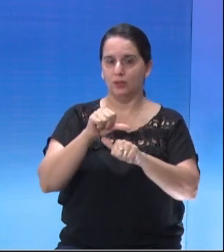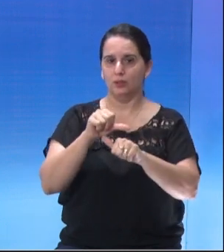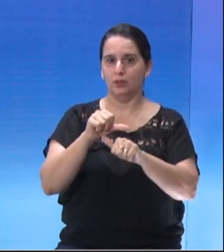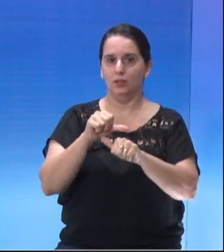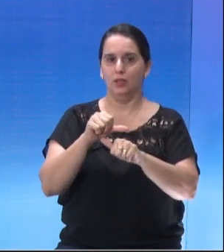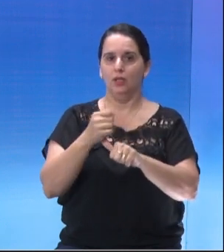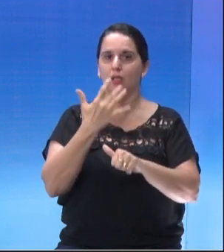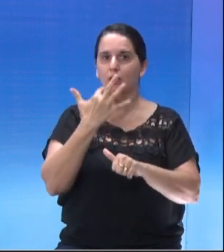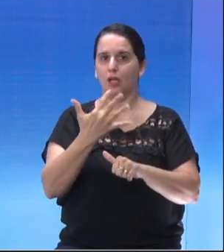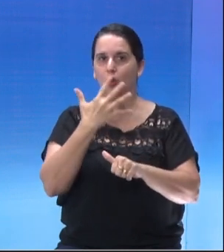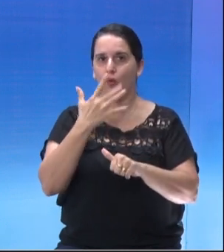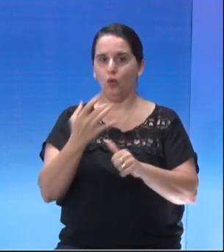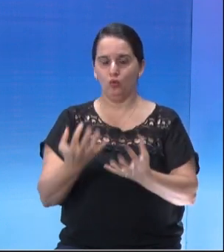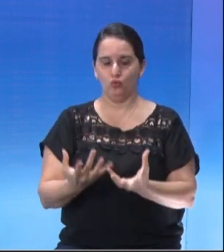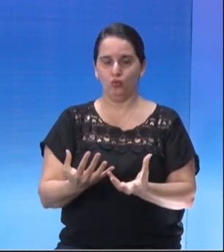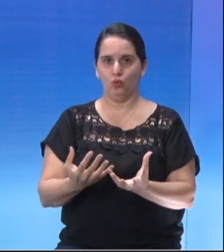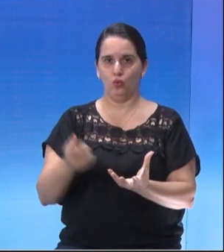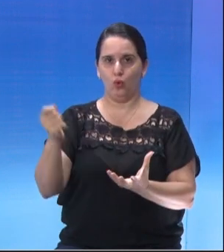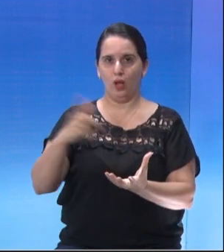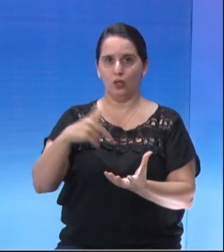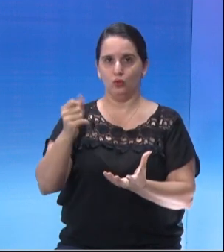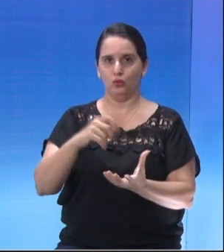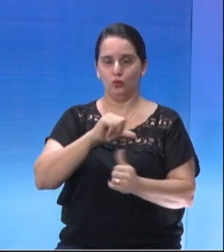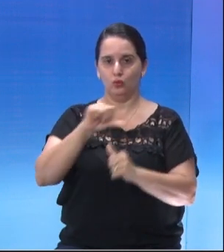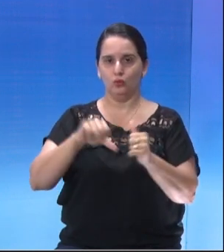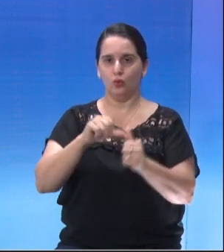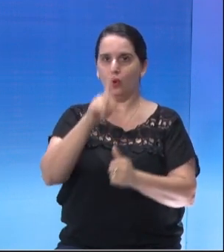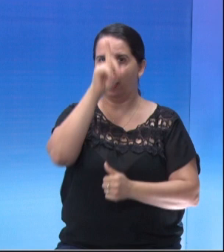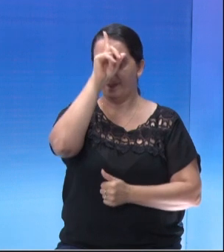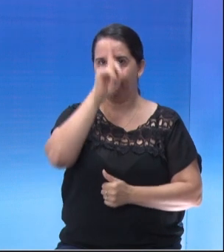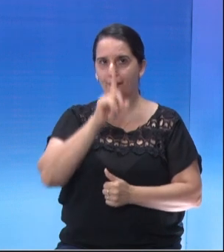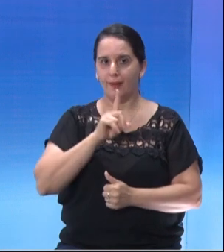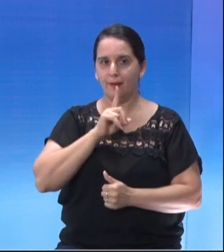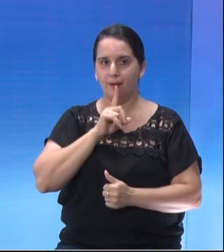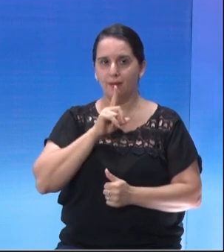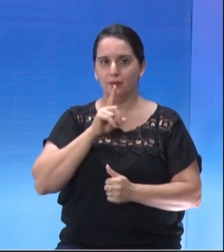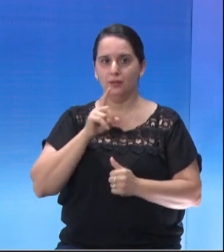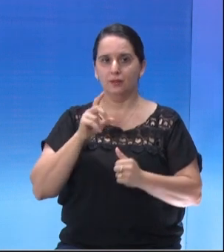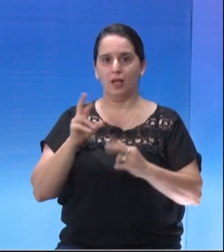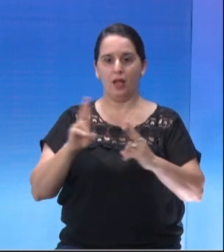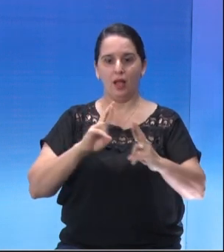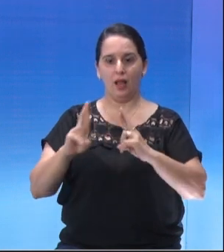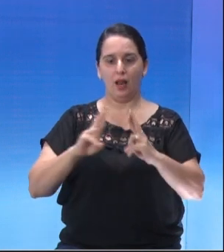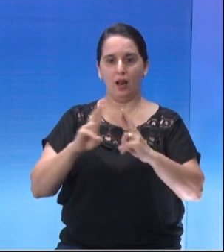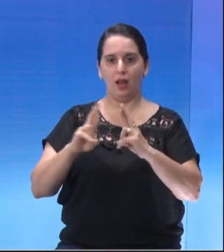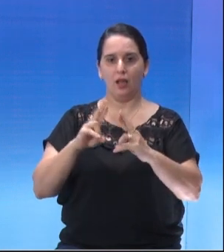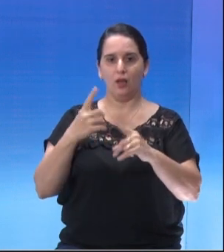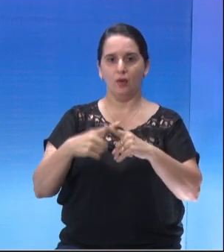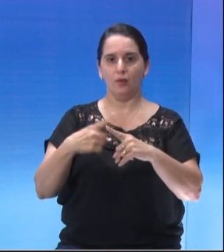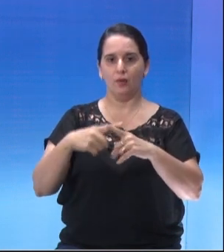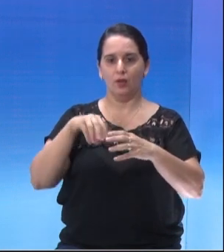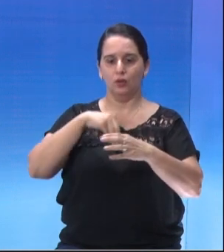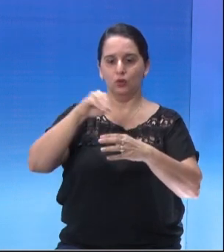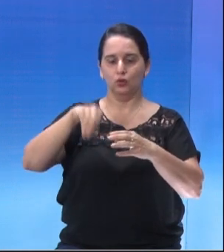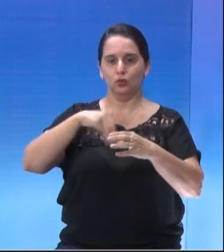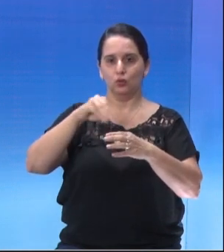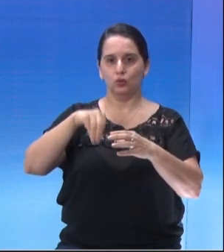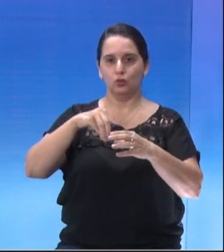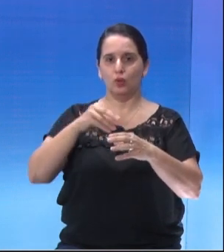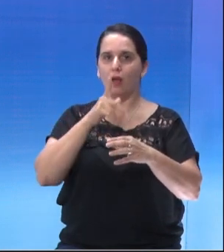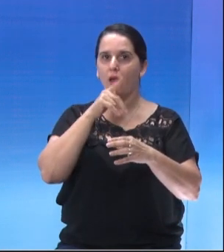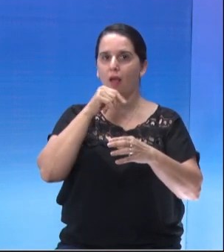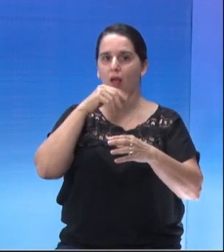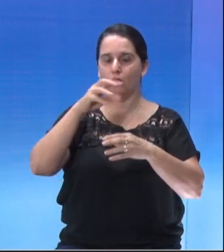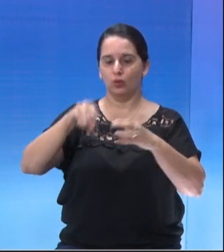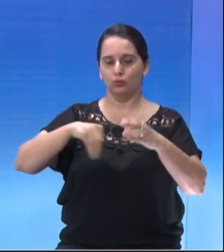ocorre da coloração azul para amarela. E essa mudança está relacionada com as substâncias presentes na